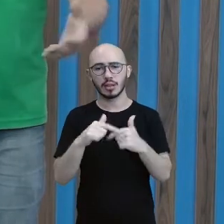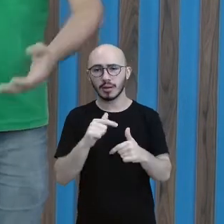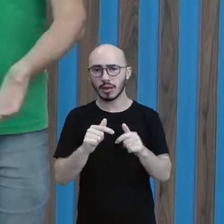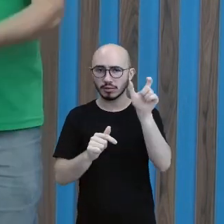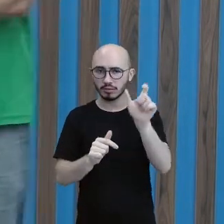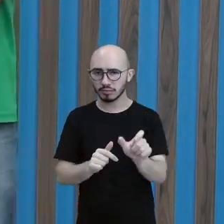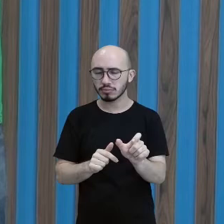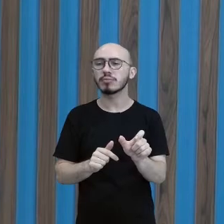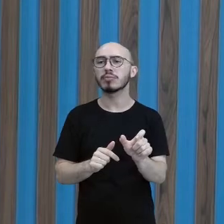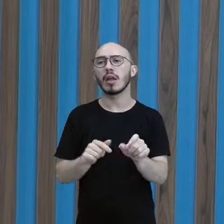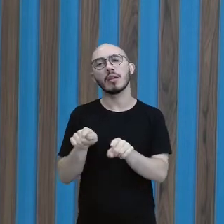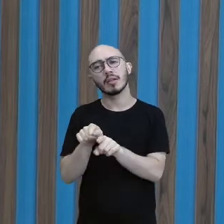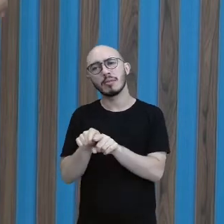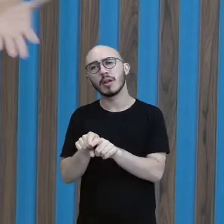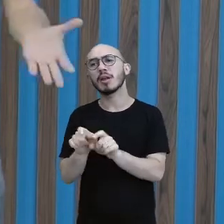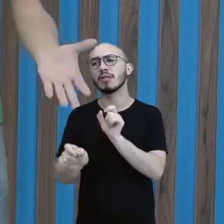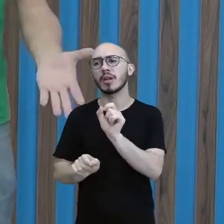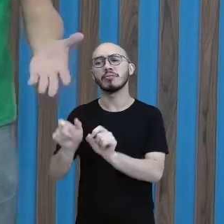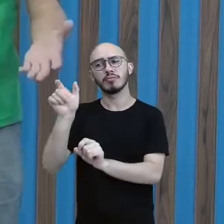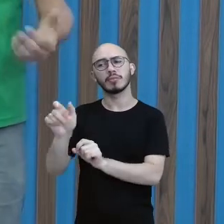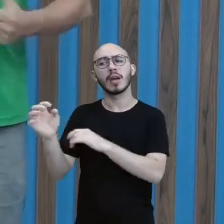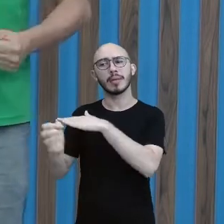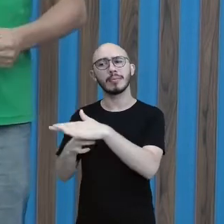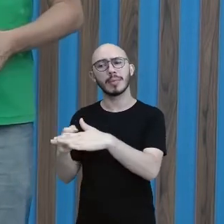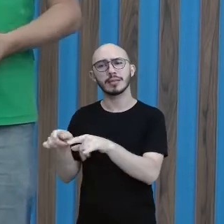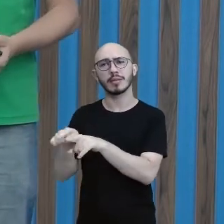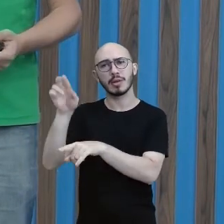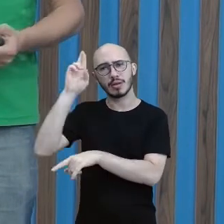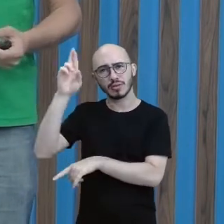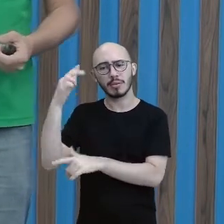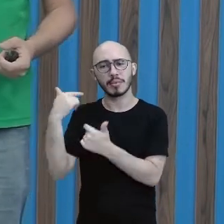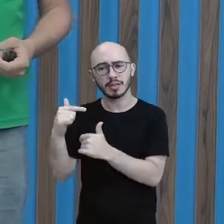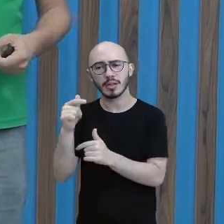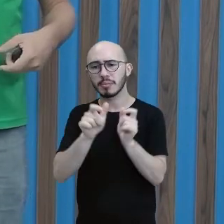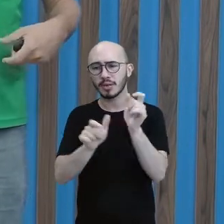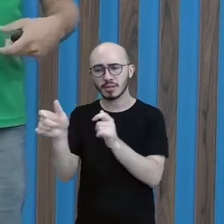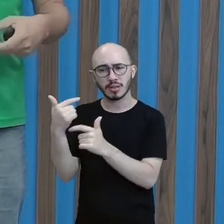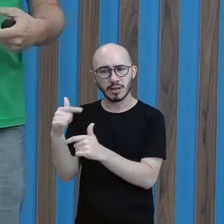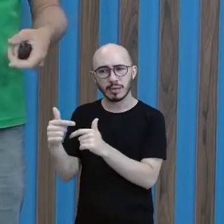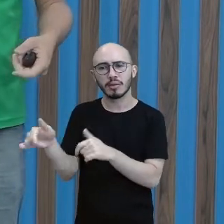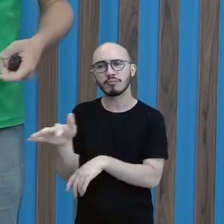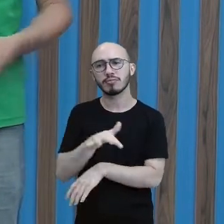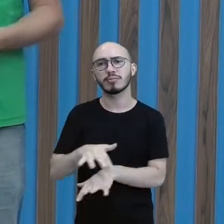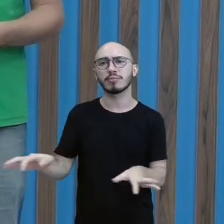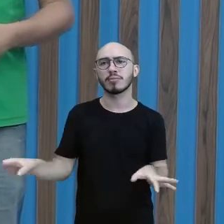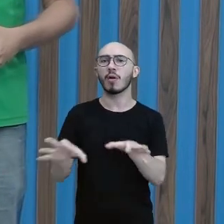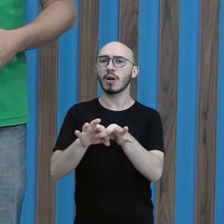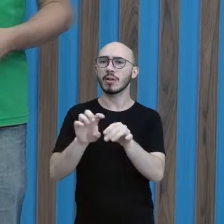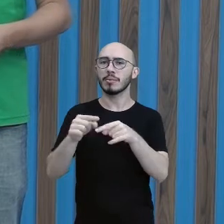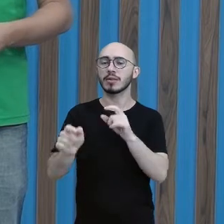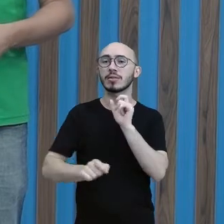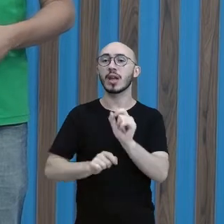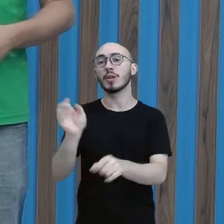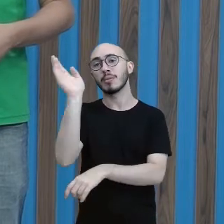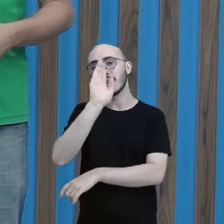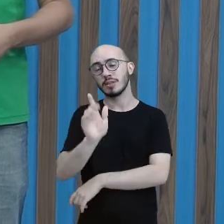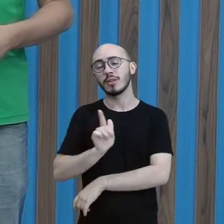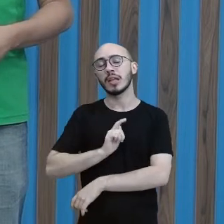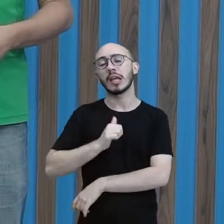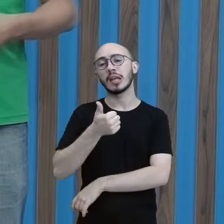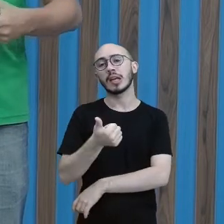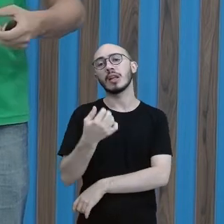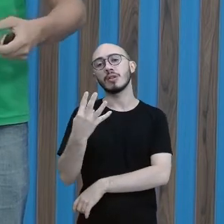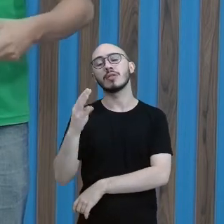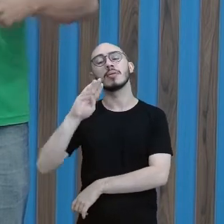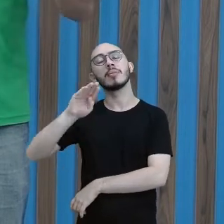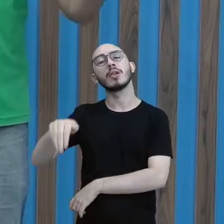para trabalhar, e do trabalhador que precisa de um emprego. Porém, a gente vive num país que tem 14 milhões de desempregados.